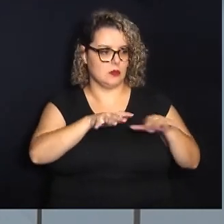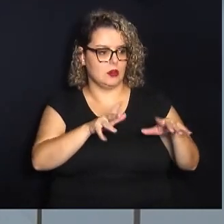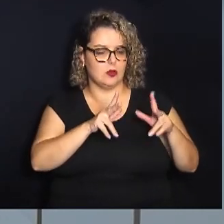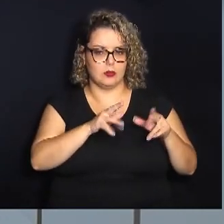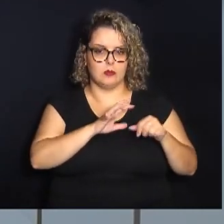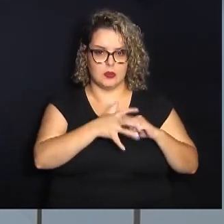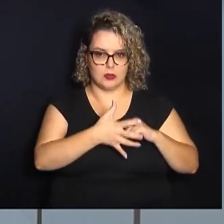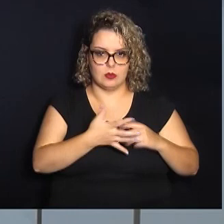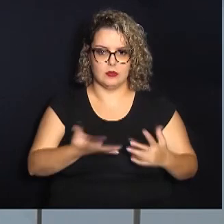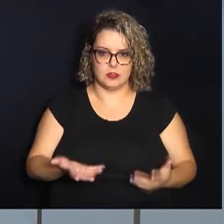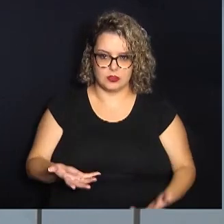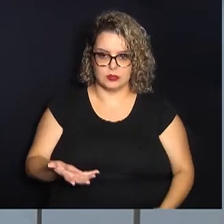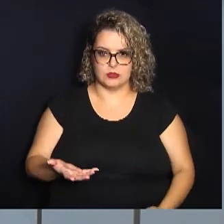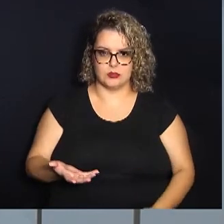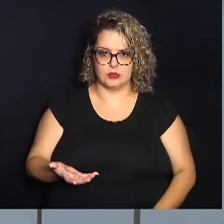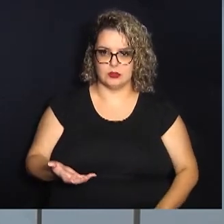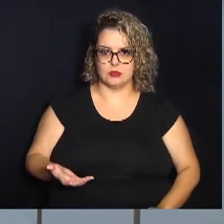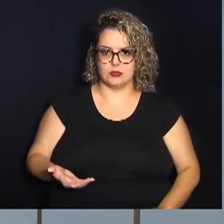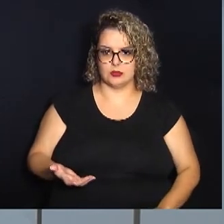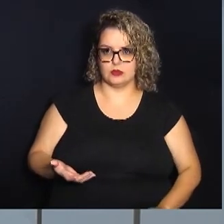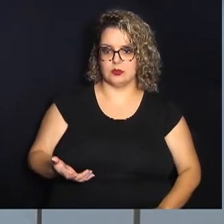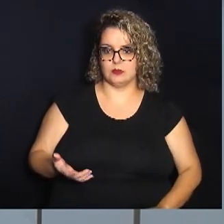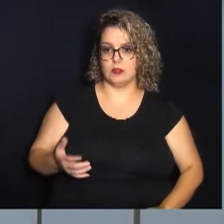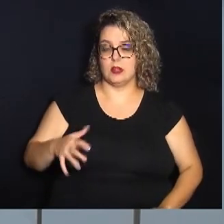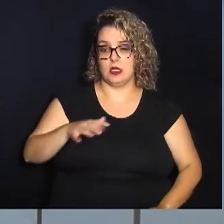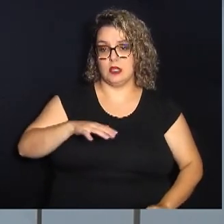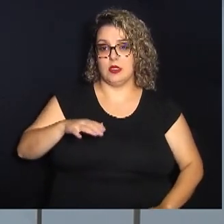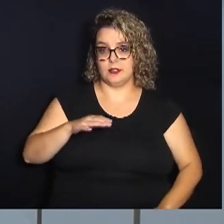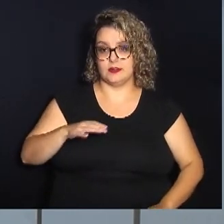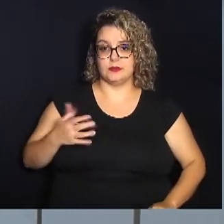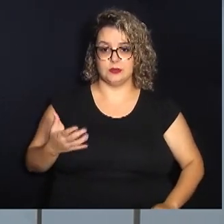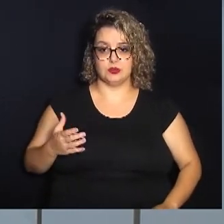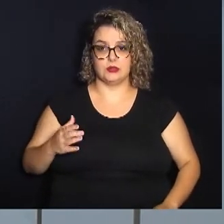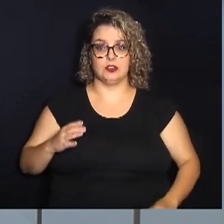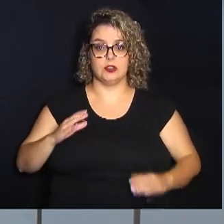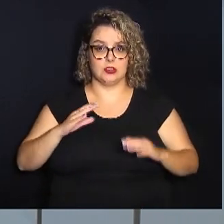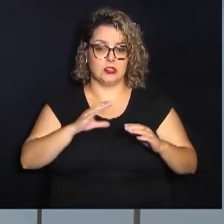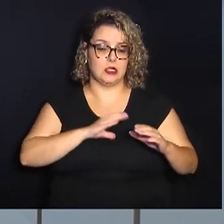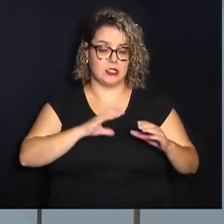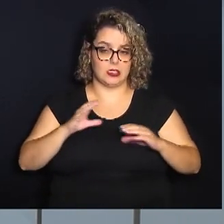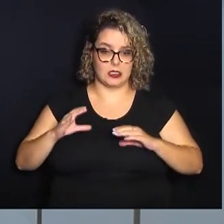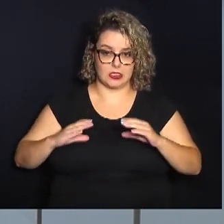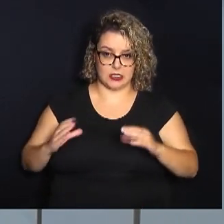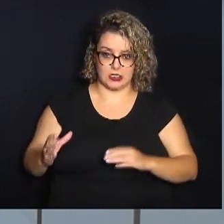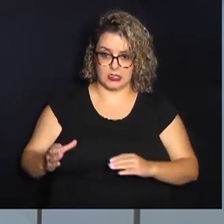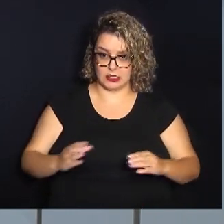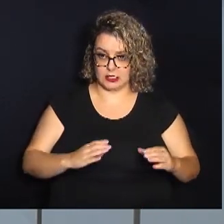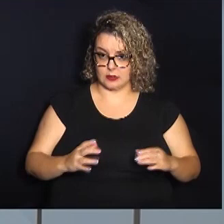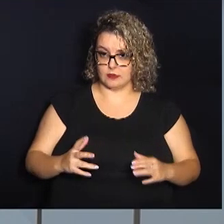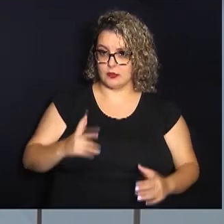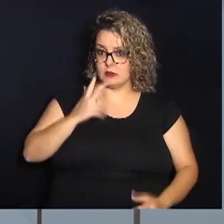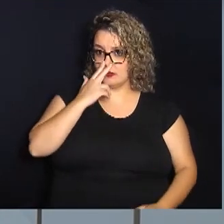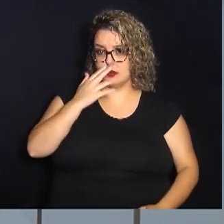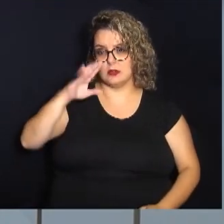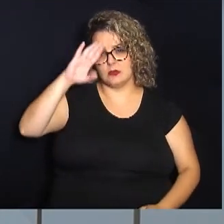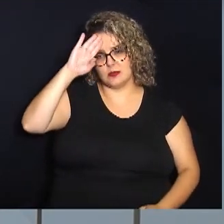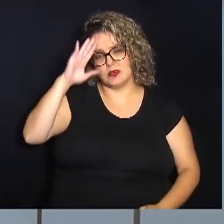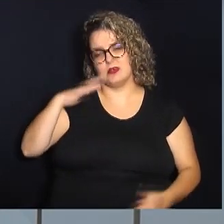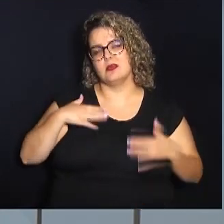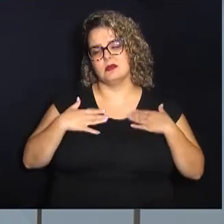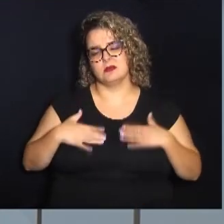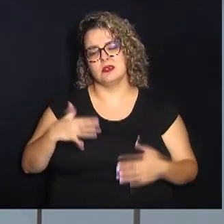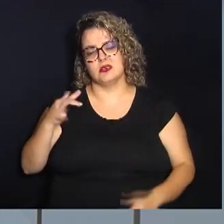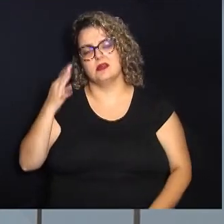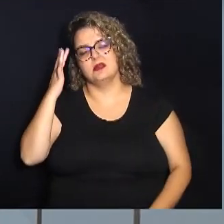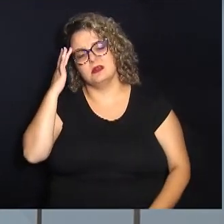Covid. A parte clínica da doença, por mais que inicialmente o quadro seja muito semelhante, febre, dor no corpo, dor de